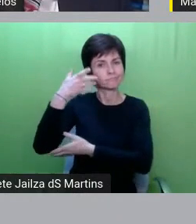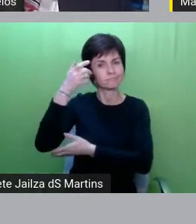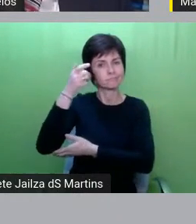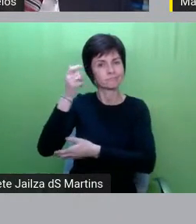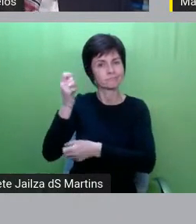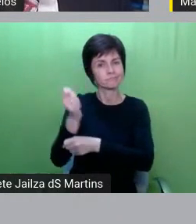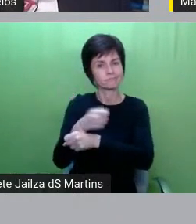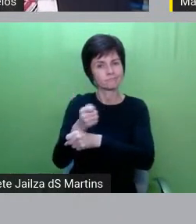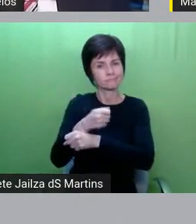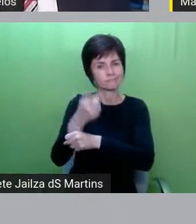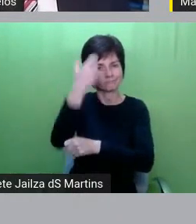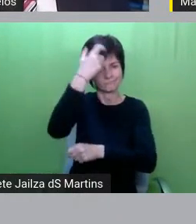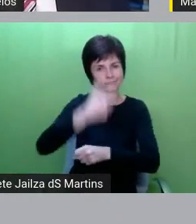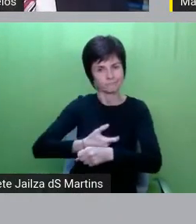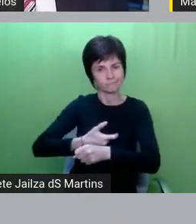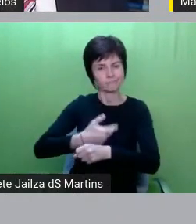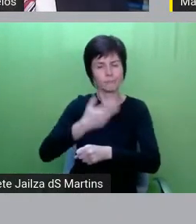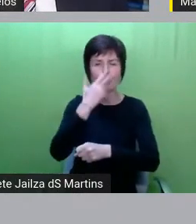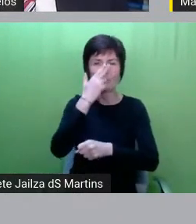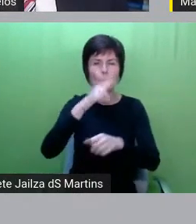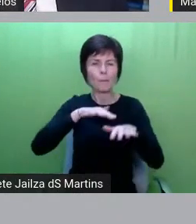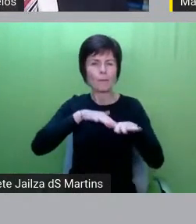uma militância constitucional.